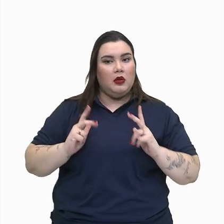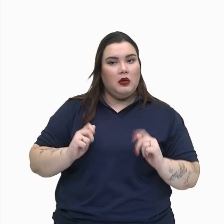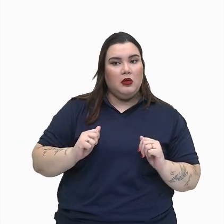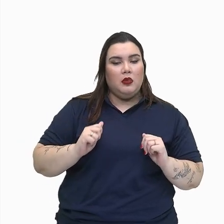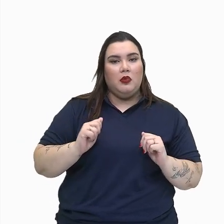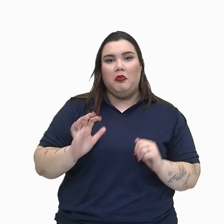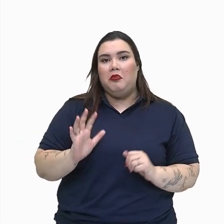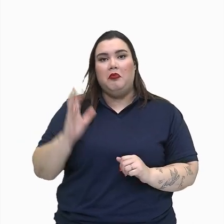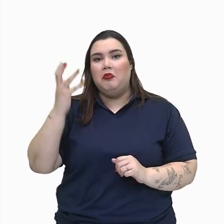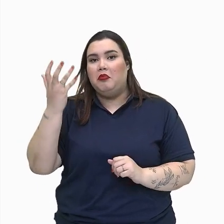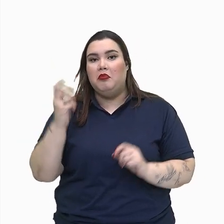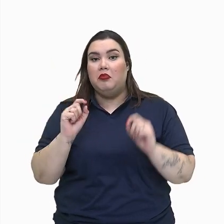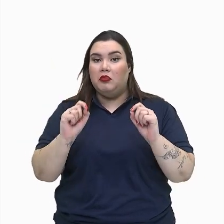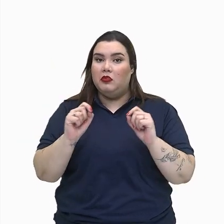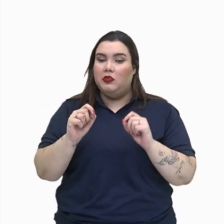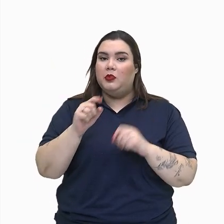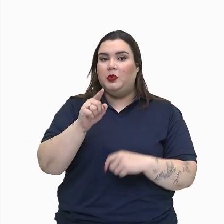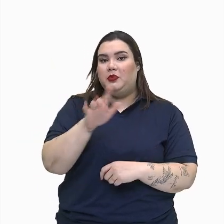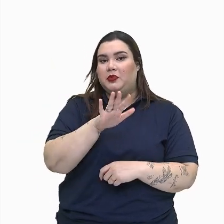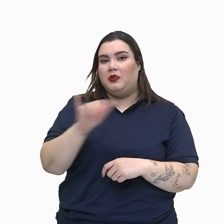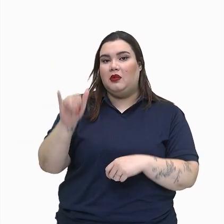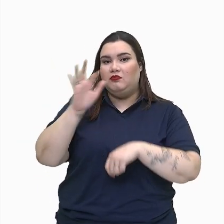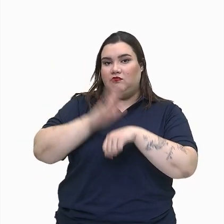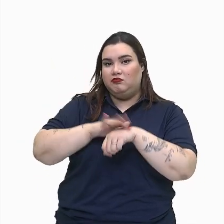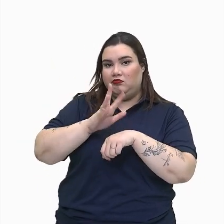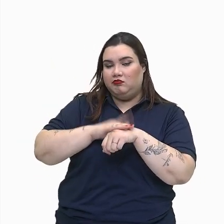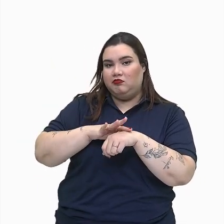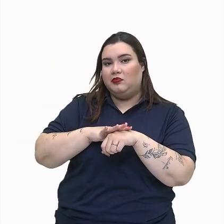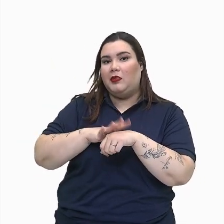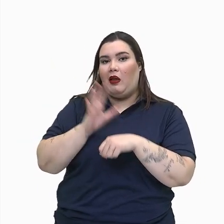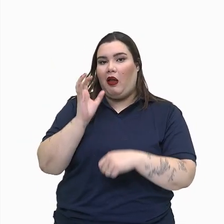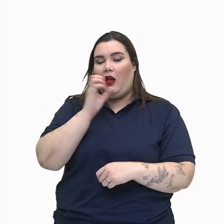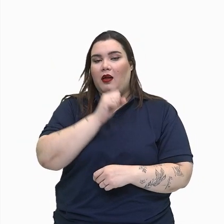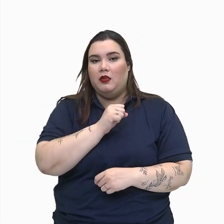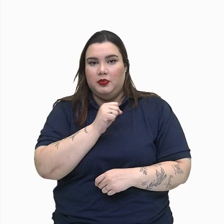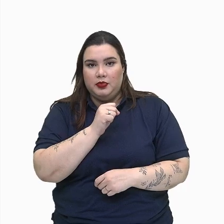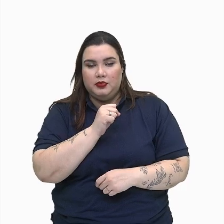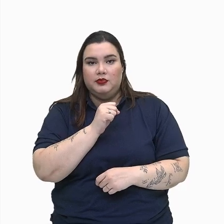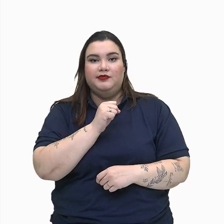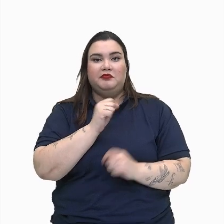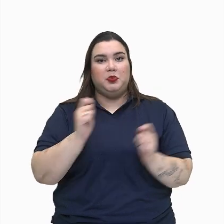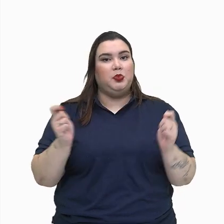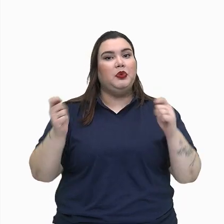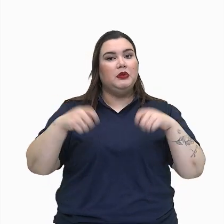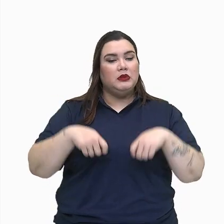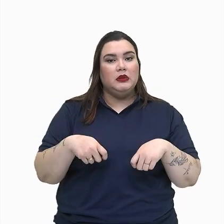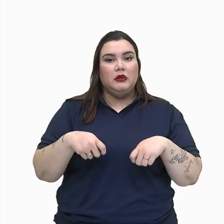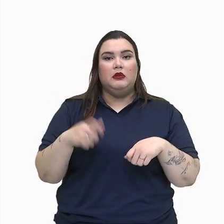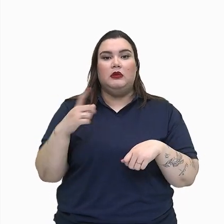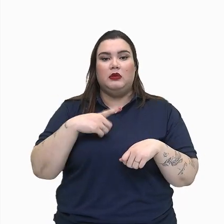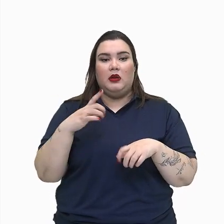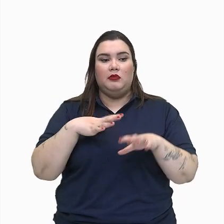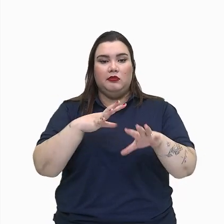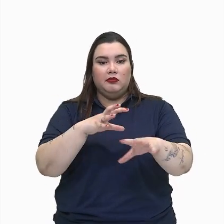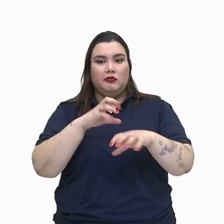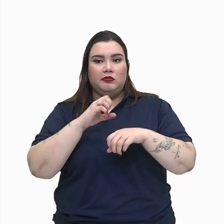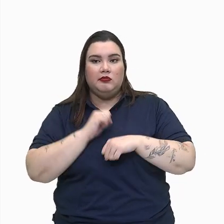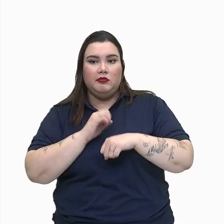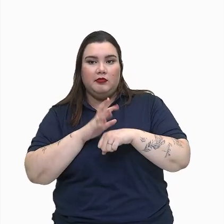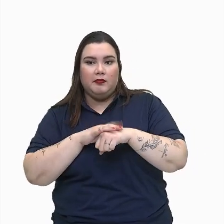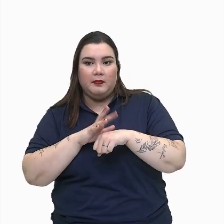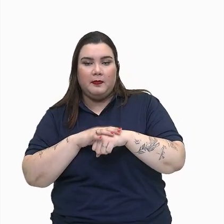vai acontecer? Você vai adoecer mais fácil, você fica mais propenso a adquirir doenças como, por